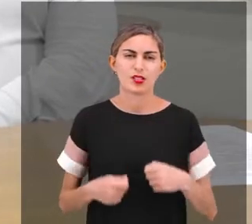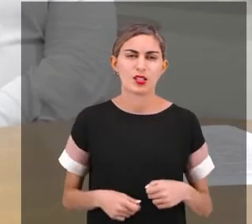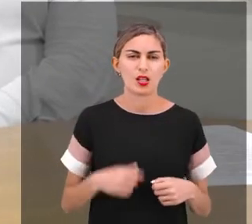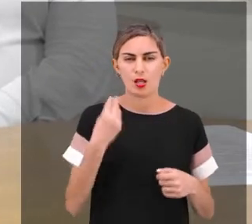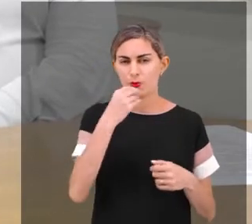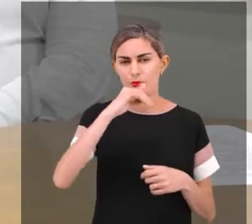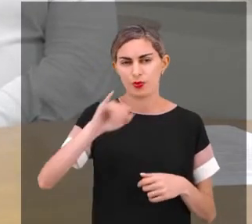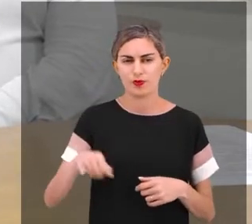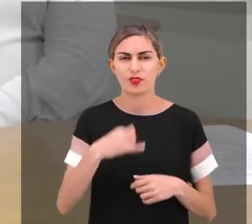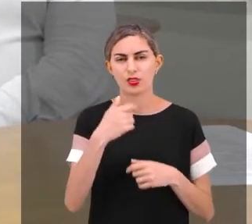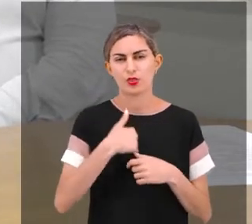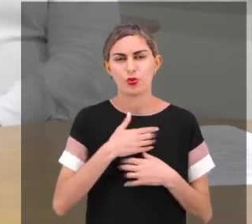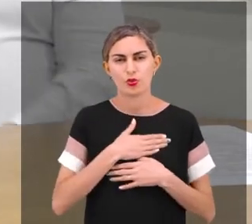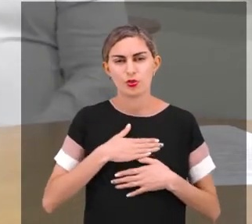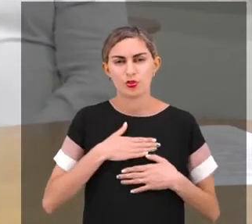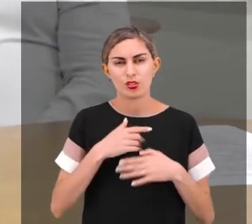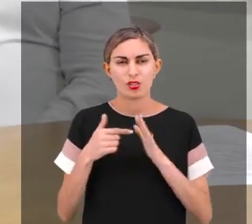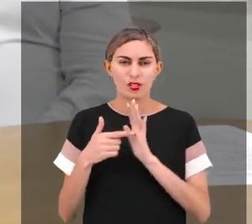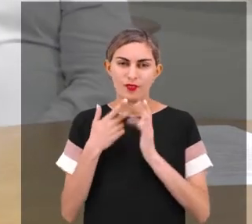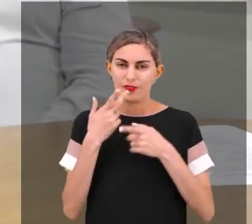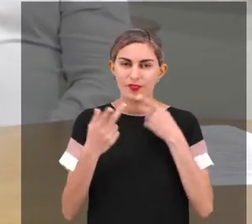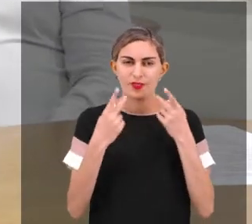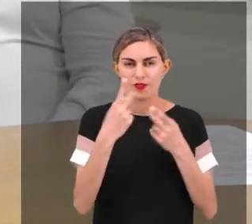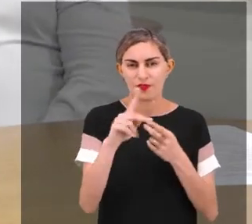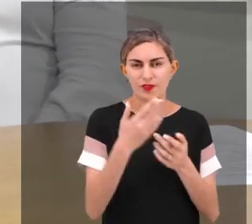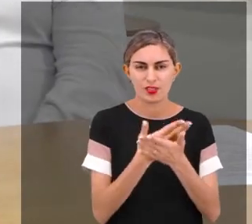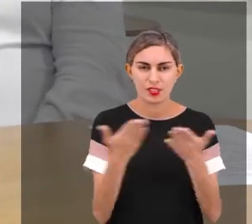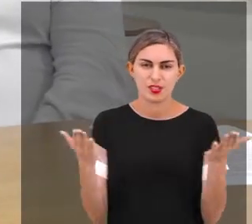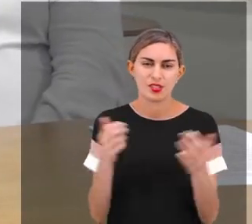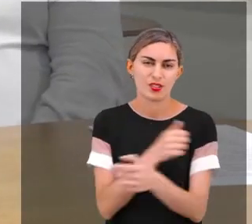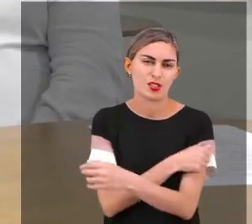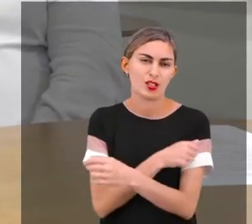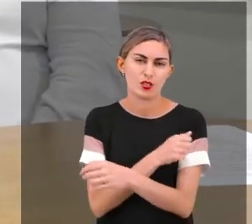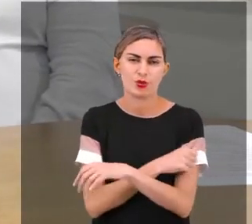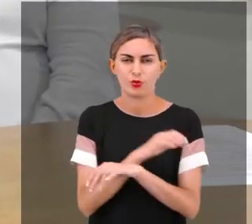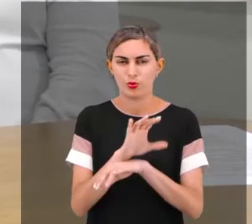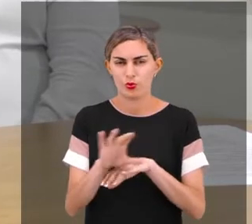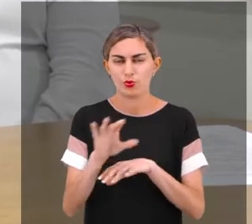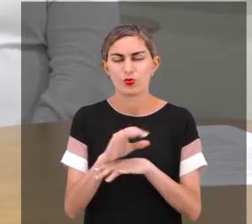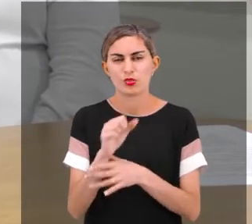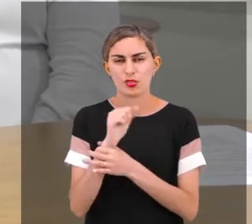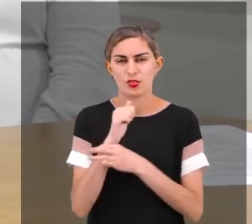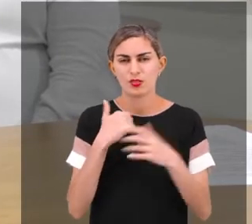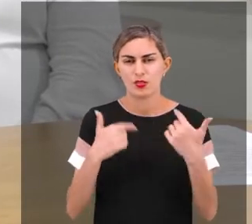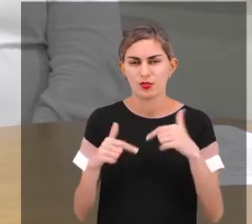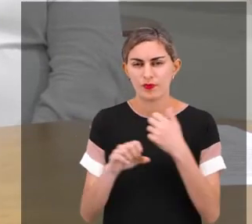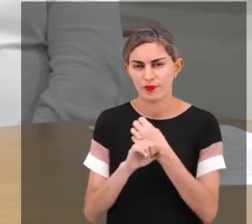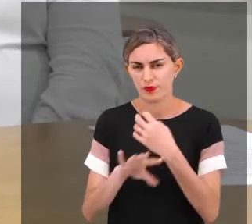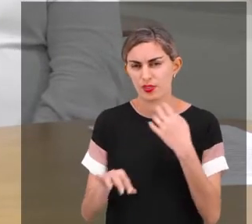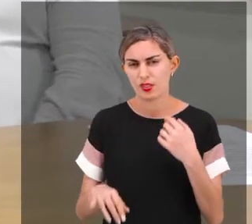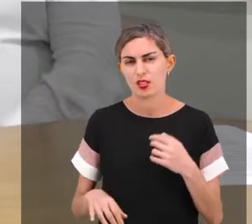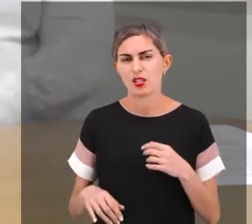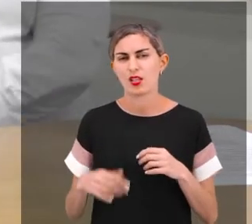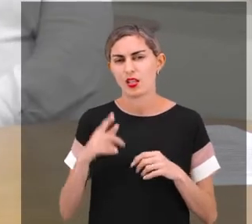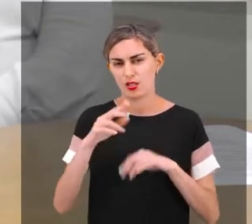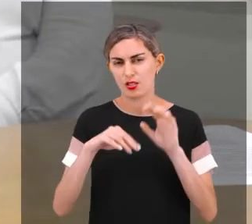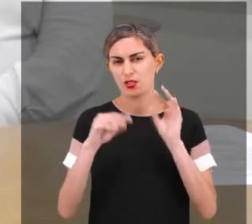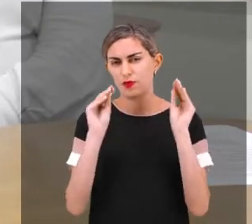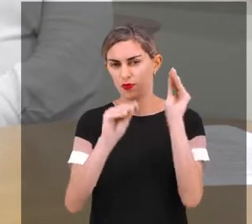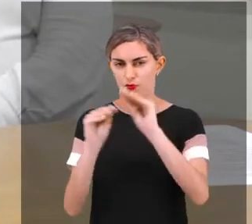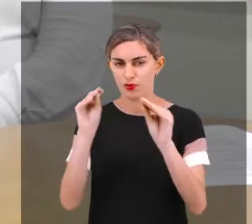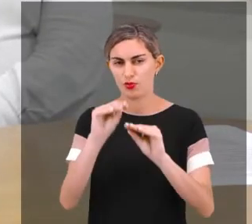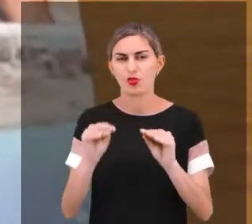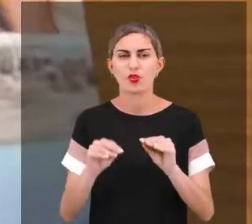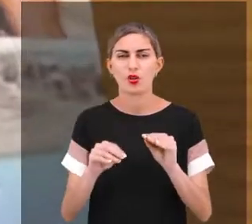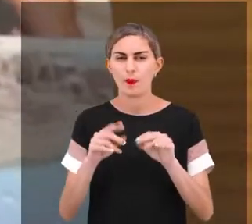precisarem. Aproveitando o momento, né, eu gostaria de apresentar, dizer que vocês, alunos do curso da modalidade de segurança do trabalho EAD, esse material vai ser disponibilizado